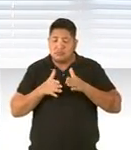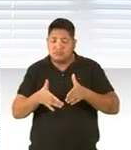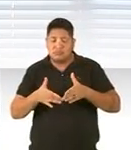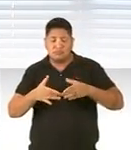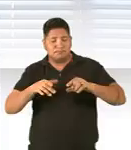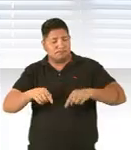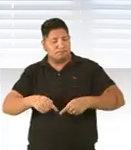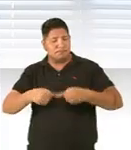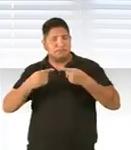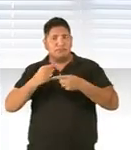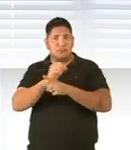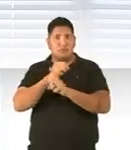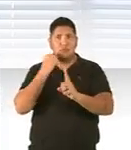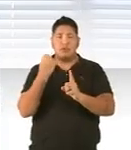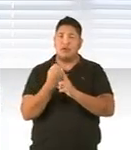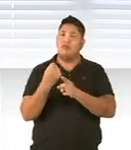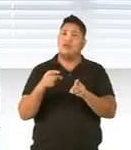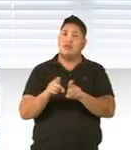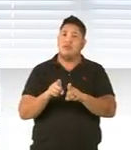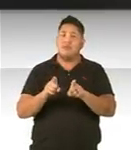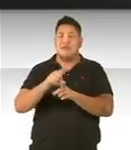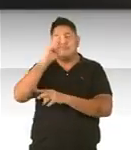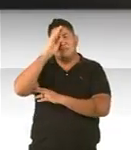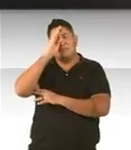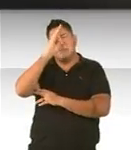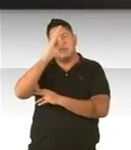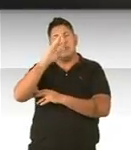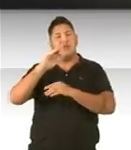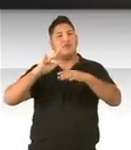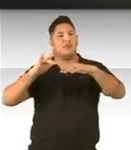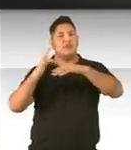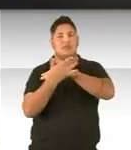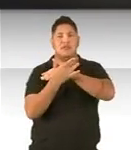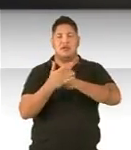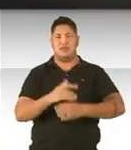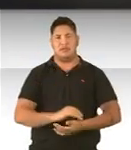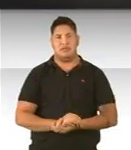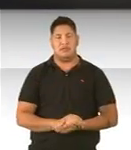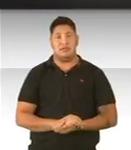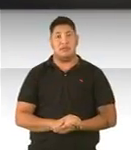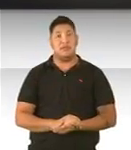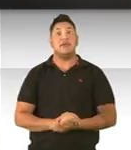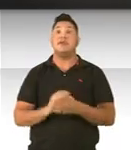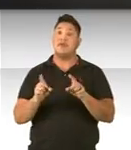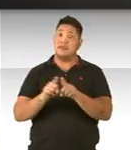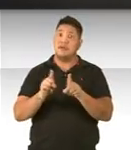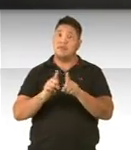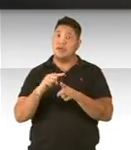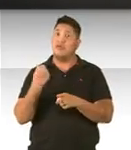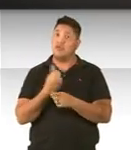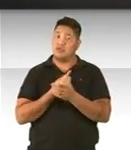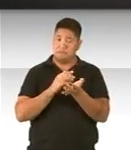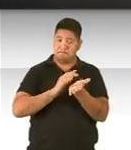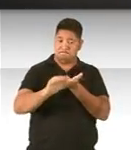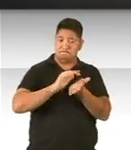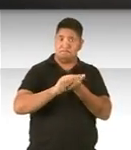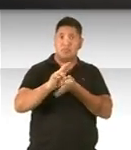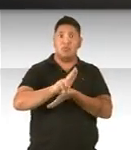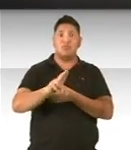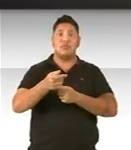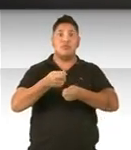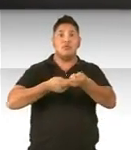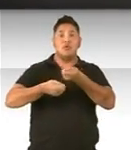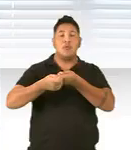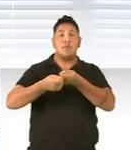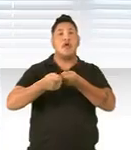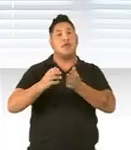de atuar no conflito social e na efetivação, principalmente de direitos sociais. E, por outro lado, nós geramos mais recursos a partir